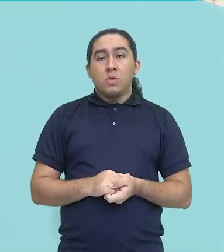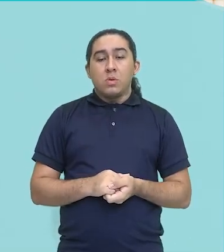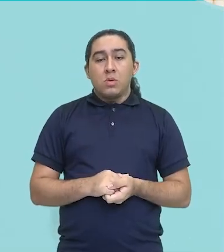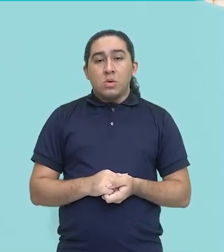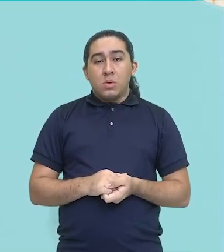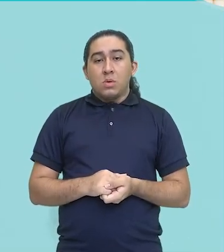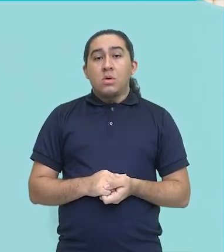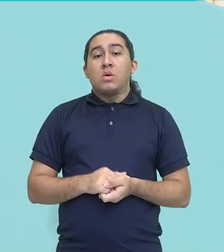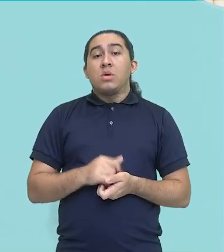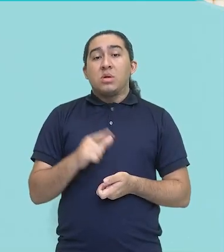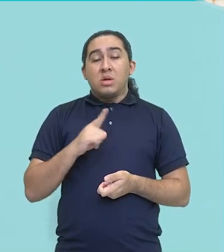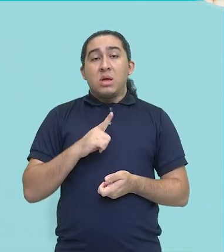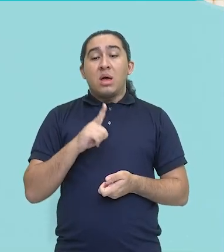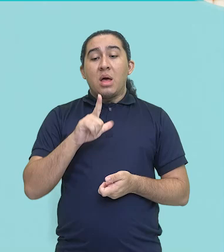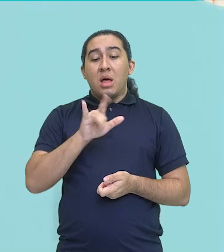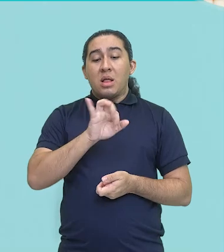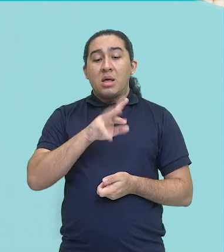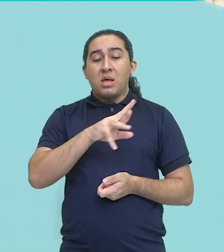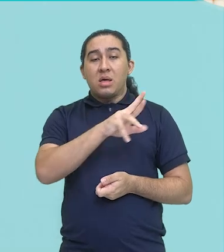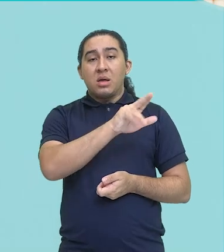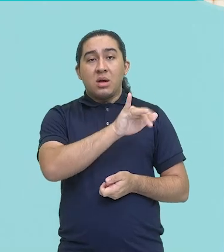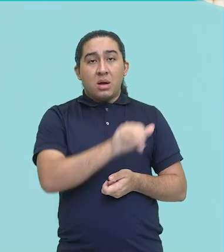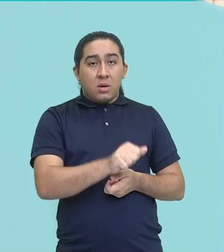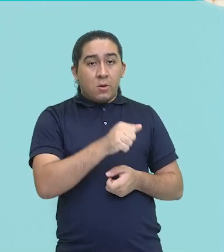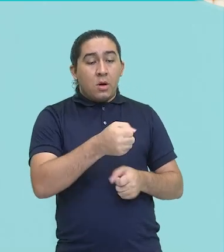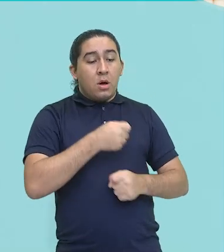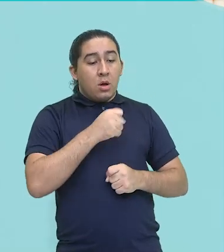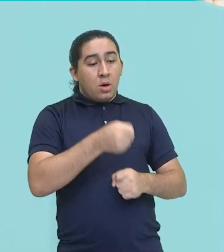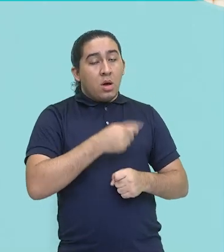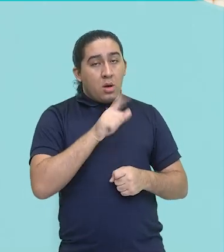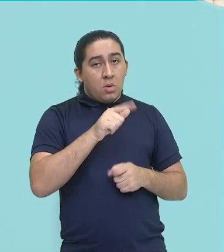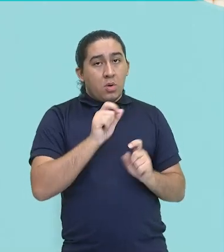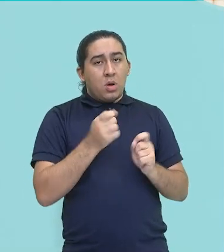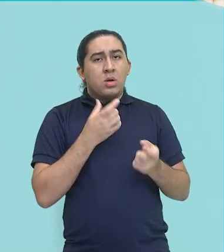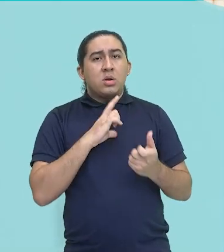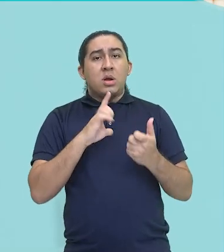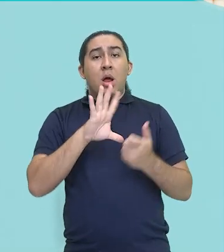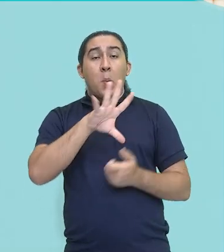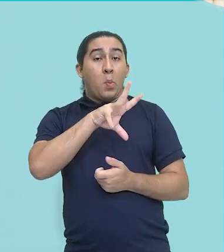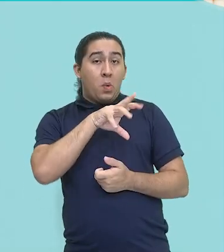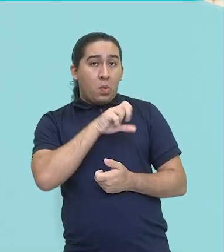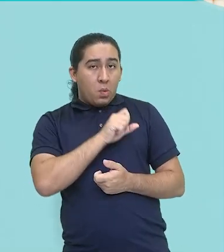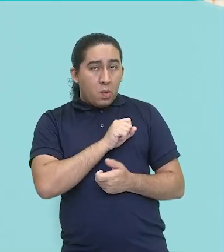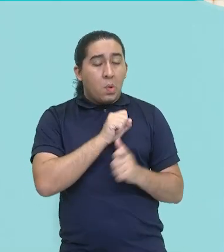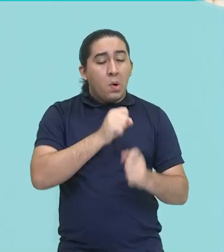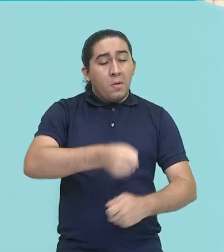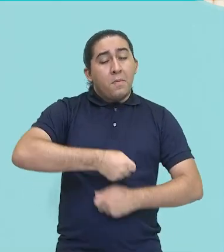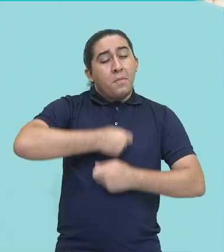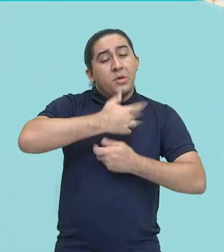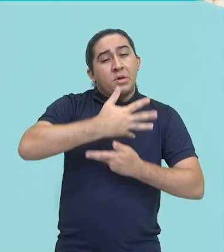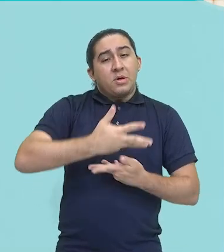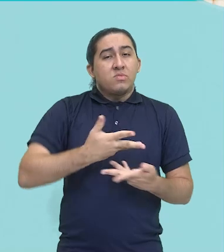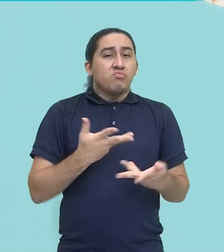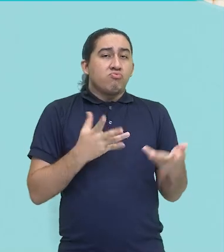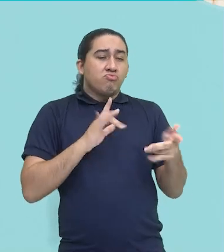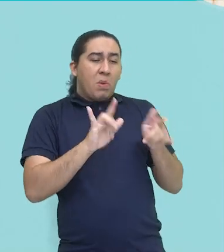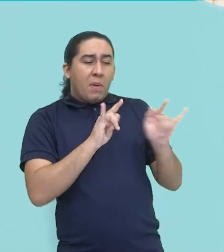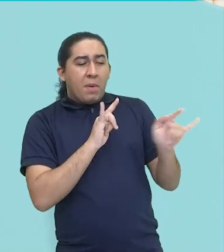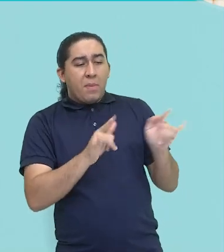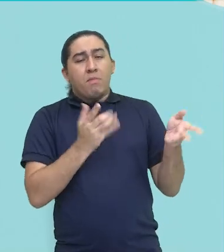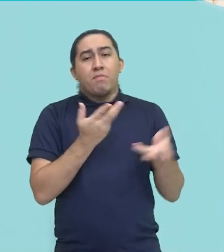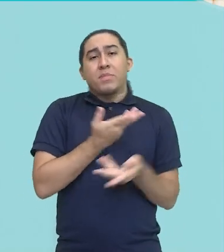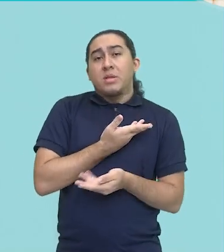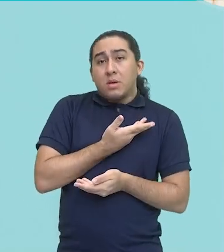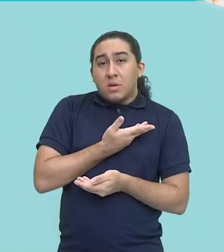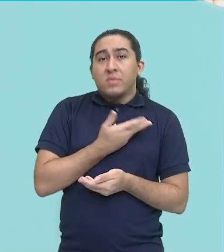poesia lírica, não esqueça, que trata-se de amor, de paixão, de